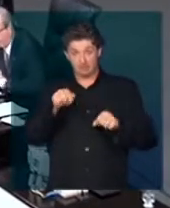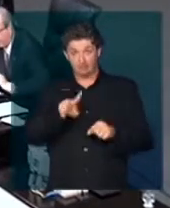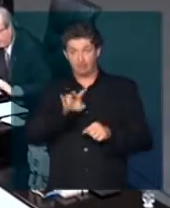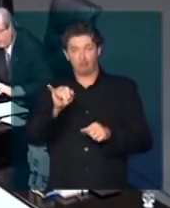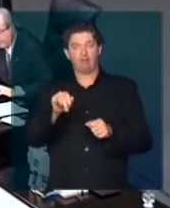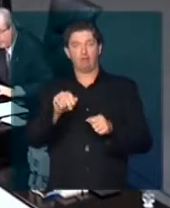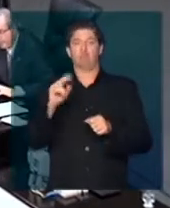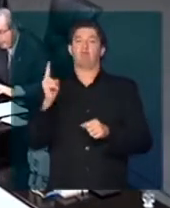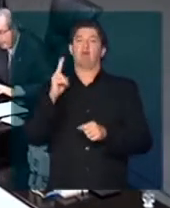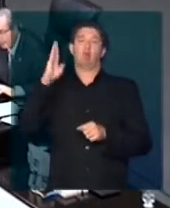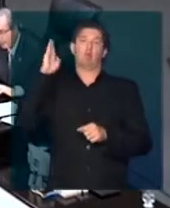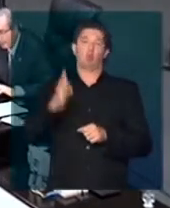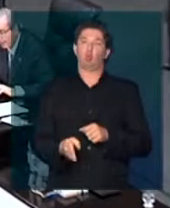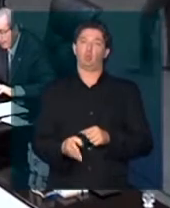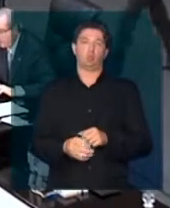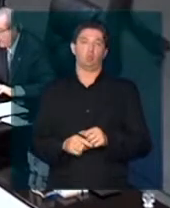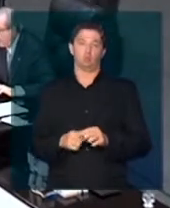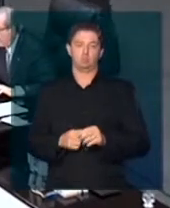para tudo.